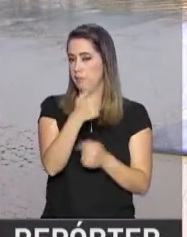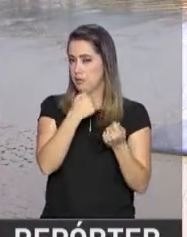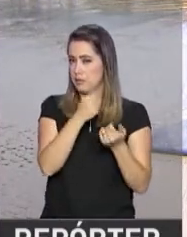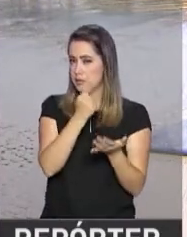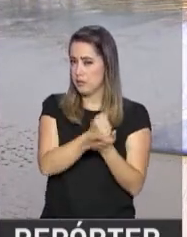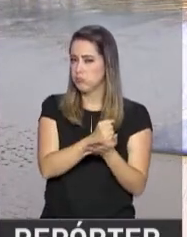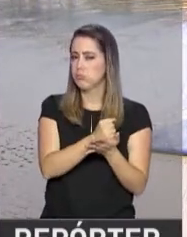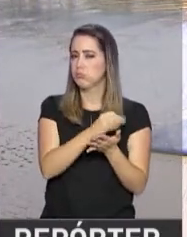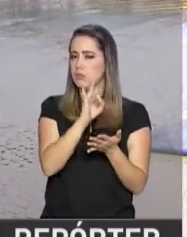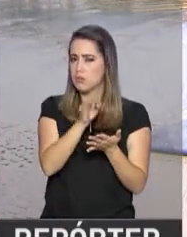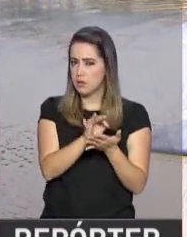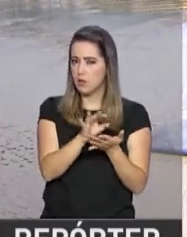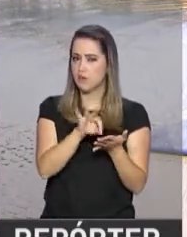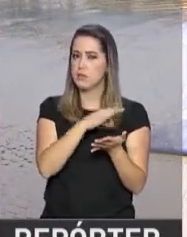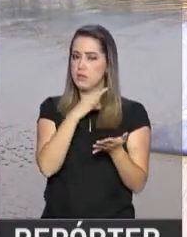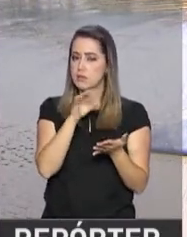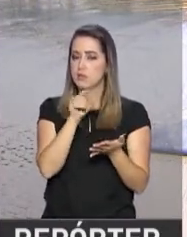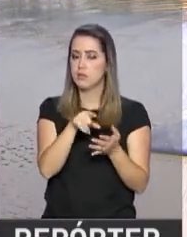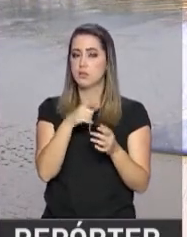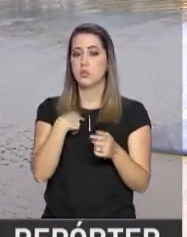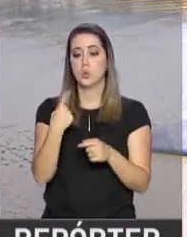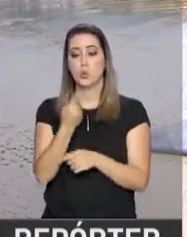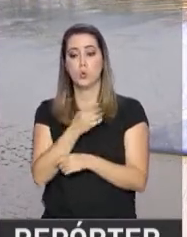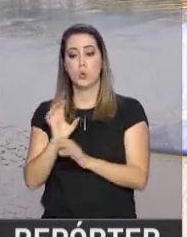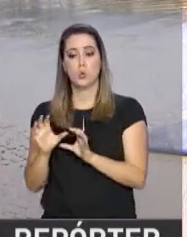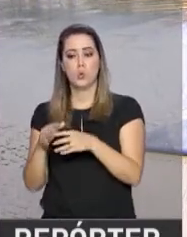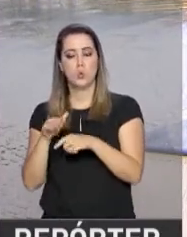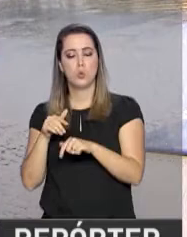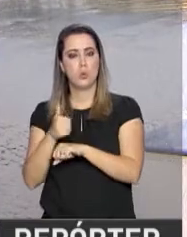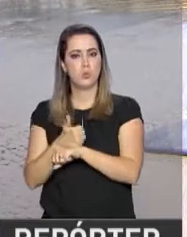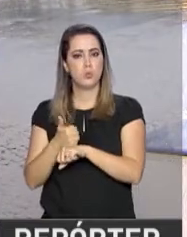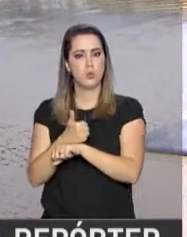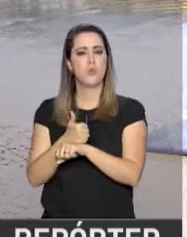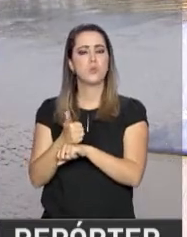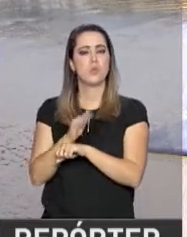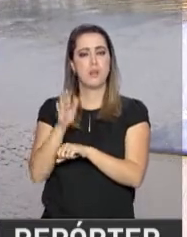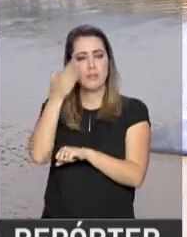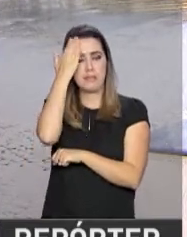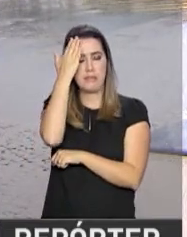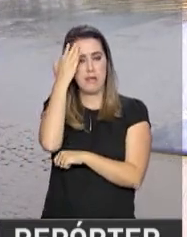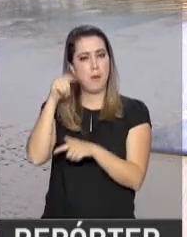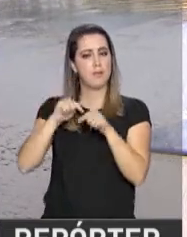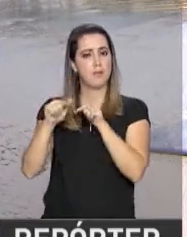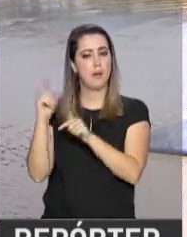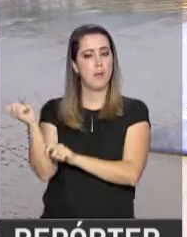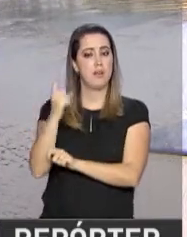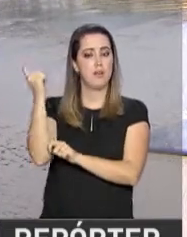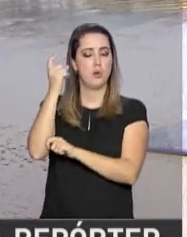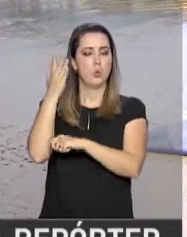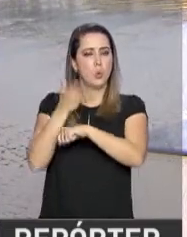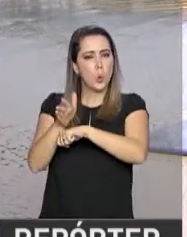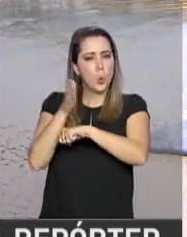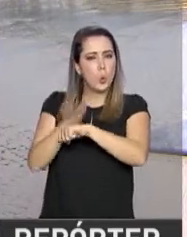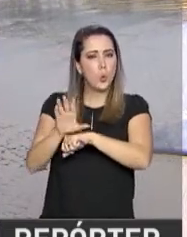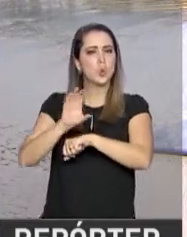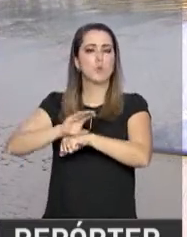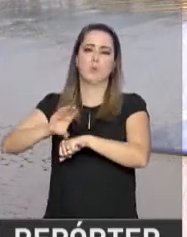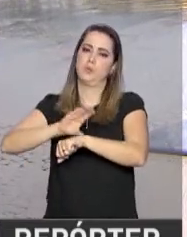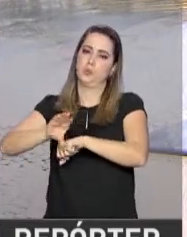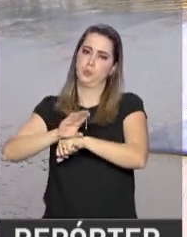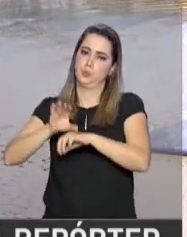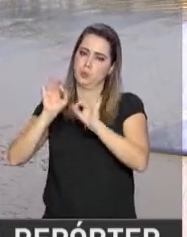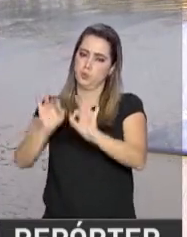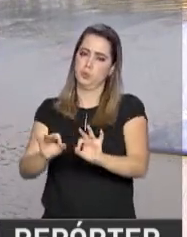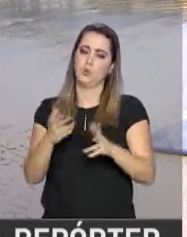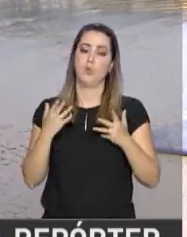todos os nossos colaboradores são profissionais de trabalho em altura estar qualificados e habilitados os